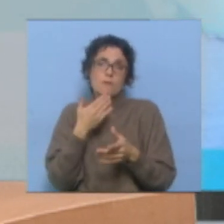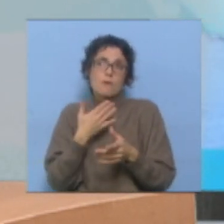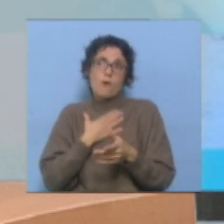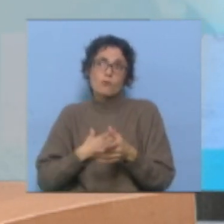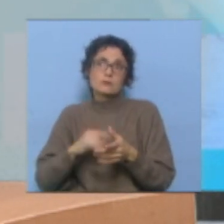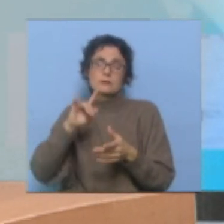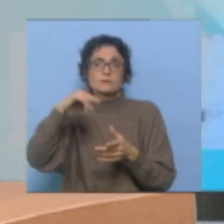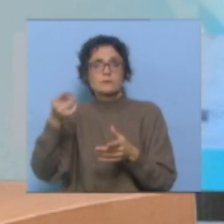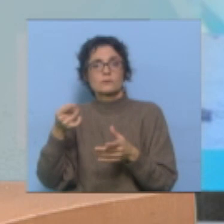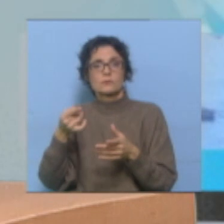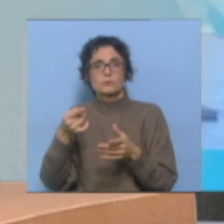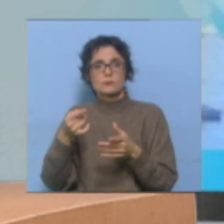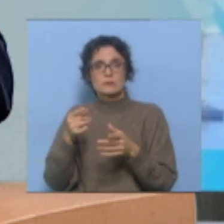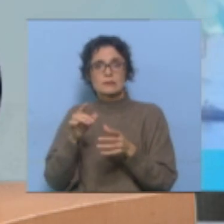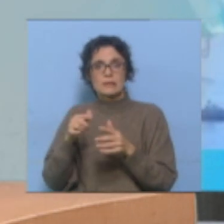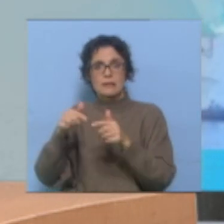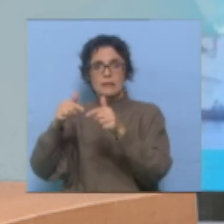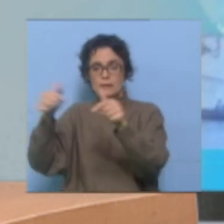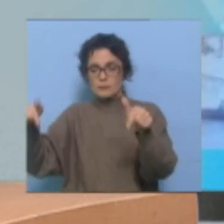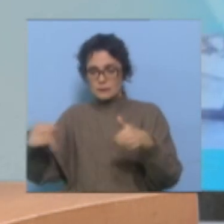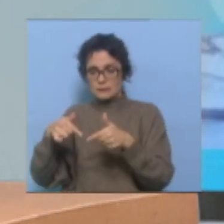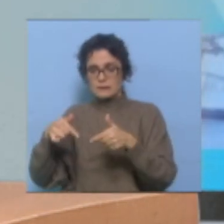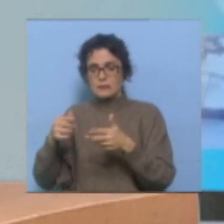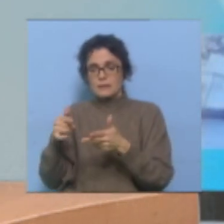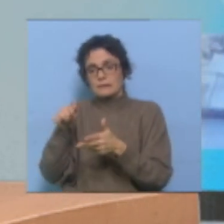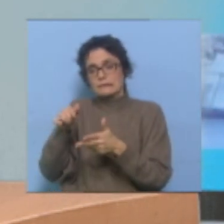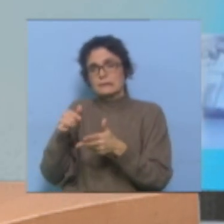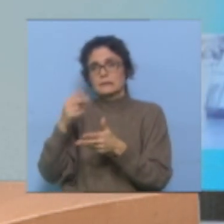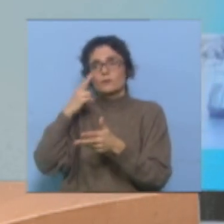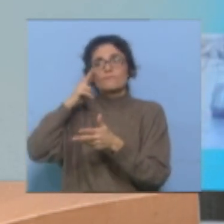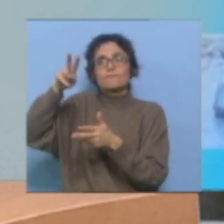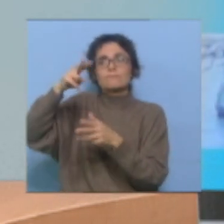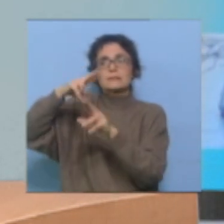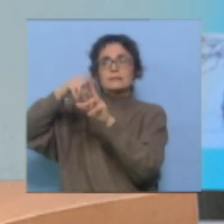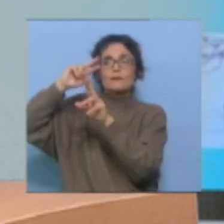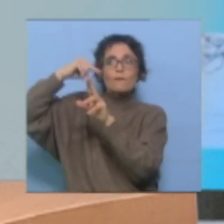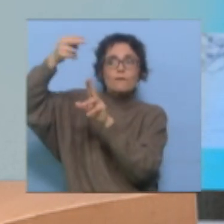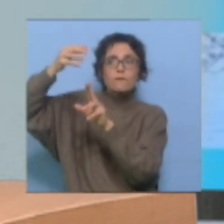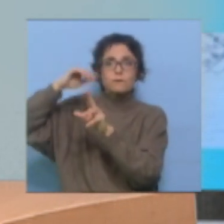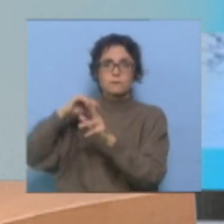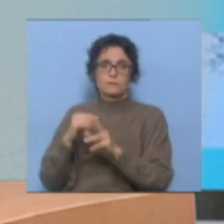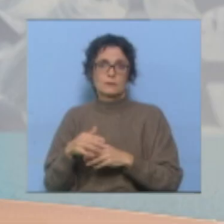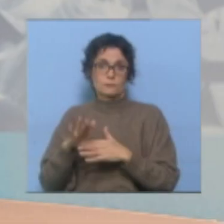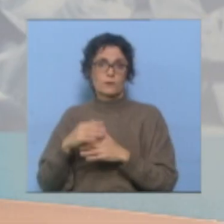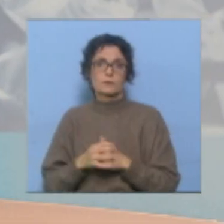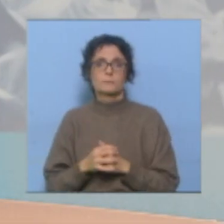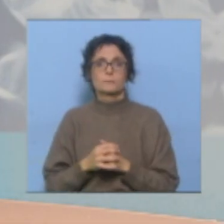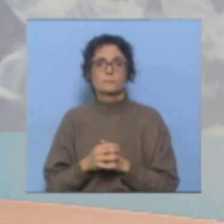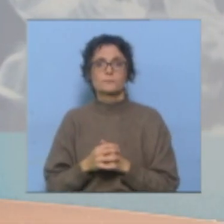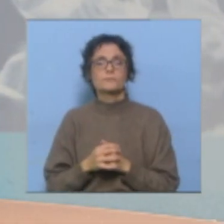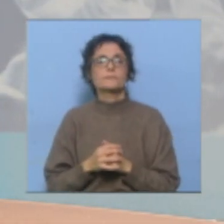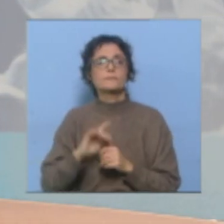para a liberdade. O que isto significa, portanto, está-se na cadeia com vistas para a liberdade. Uma última referência. As Jornadas Mundiais da Juventude